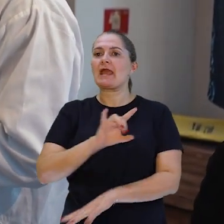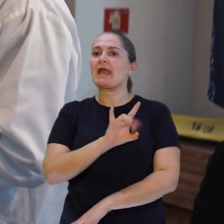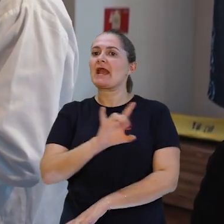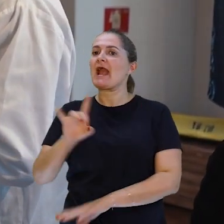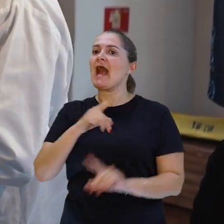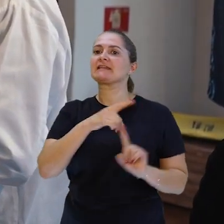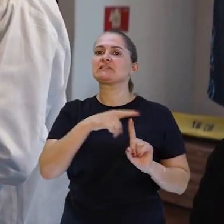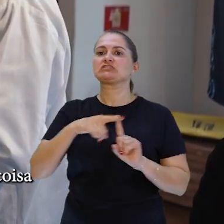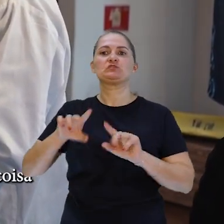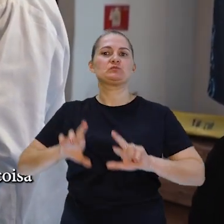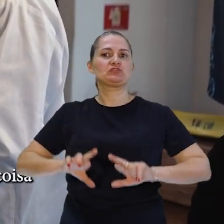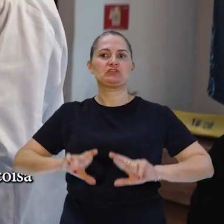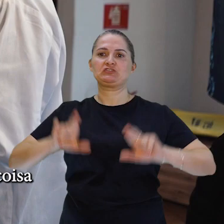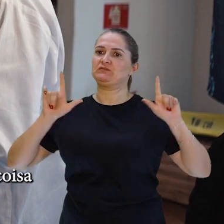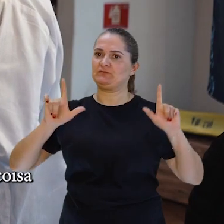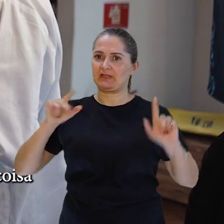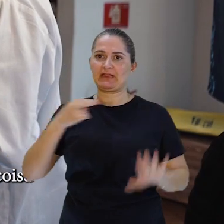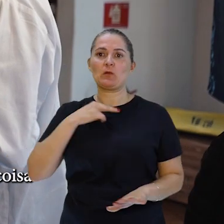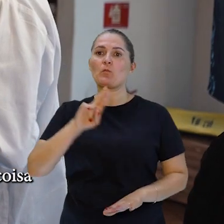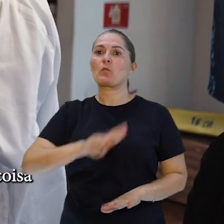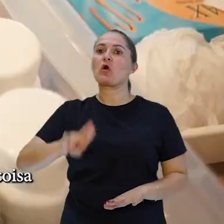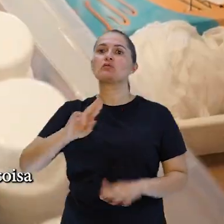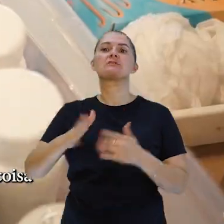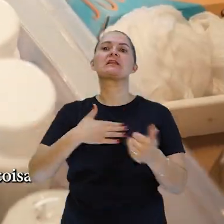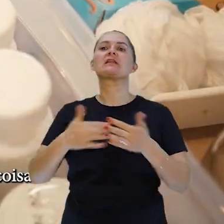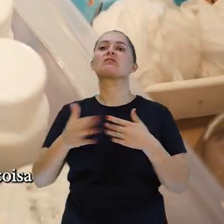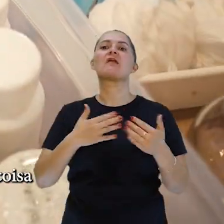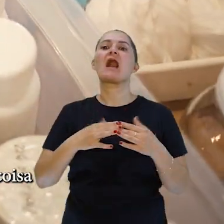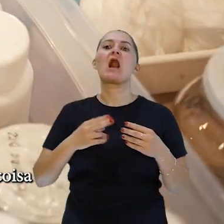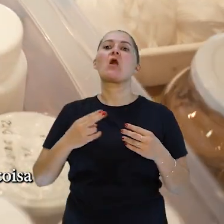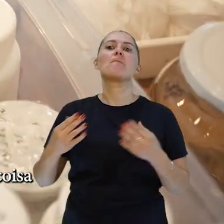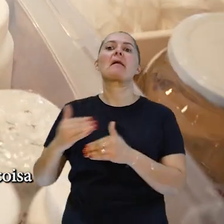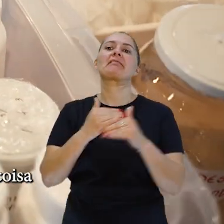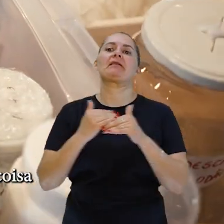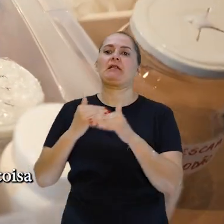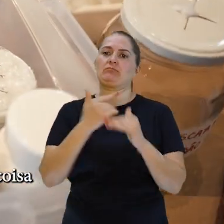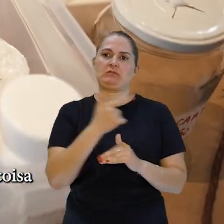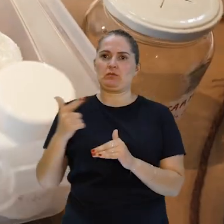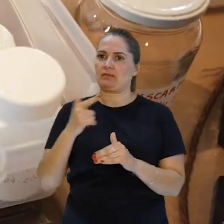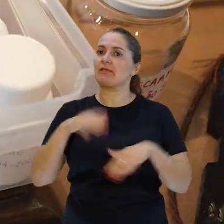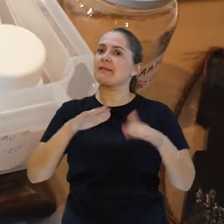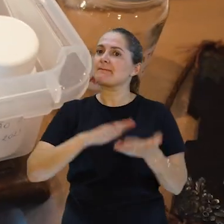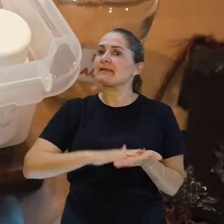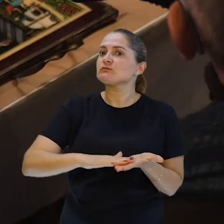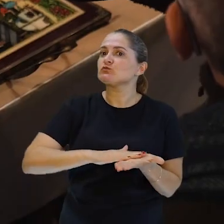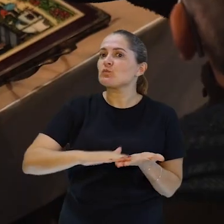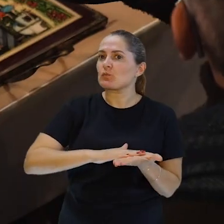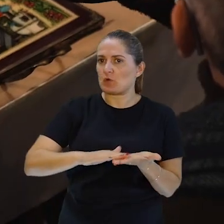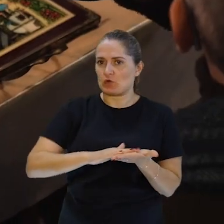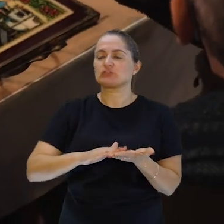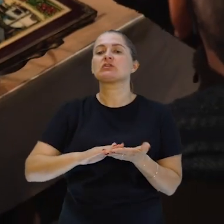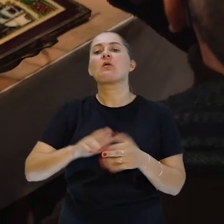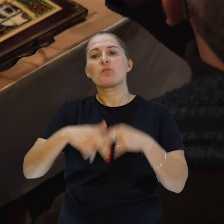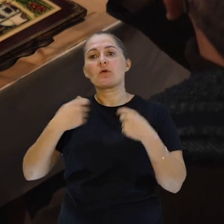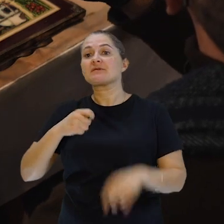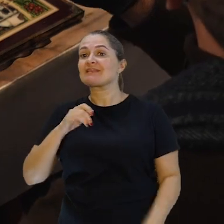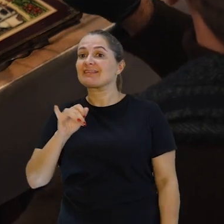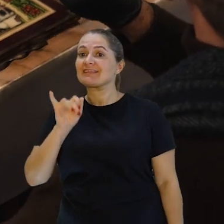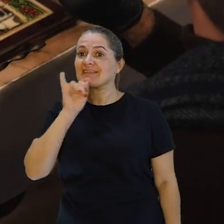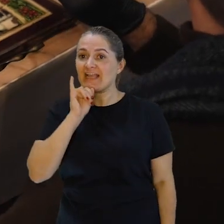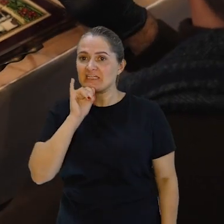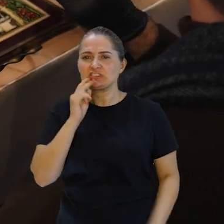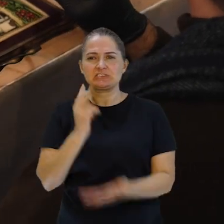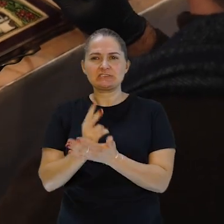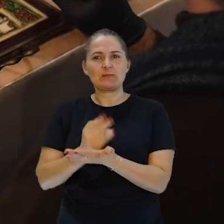Cada caso é um caso, né? A gente não pode ficar utilizando qualquer coisa sobre qualquer suporte, né? Então, e daí entra aquela parte